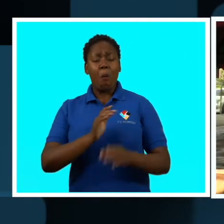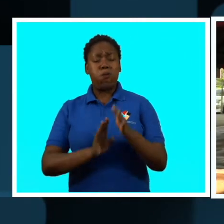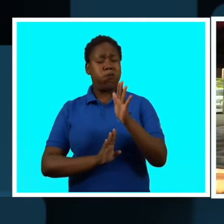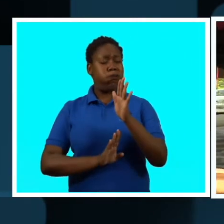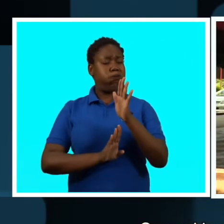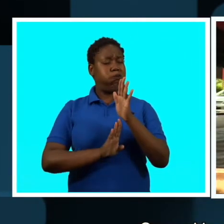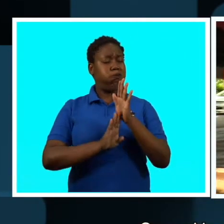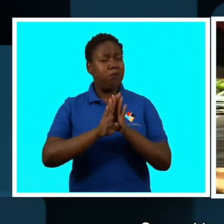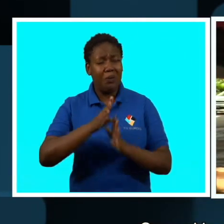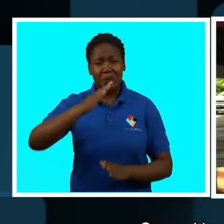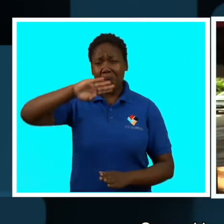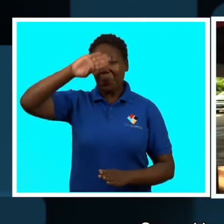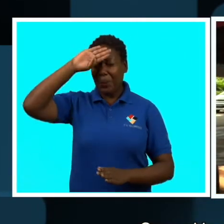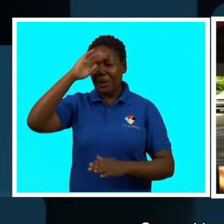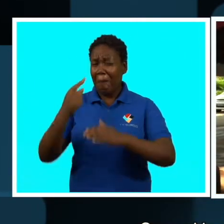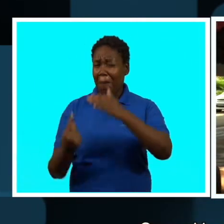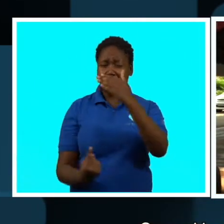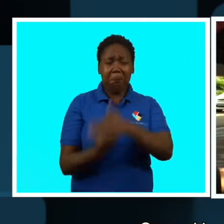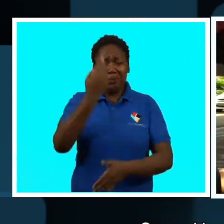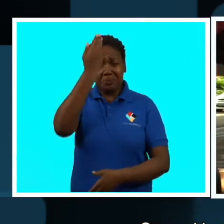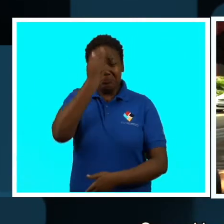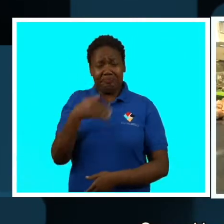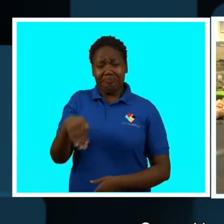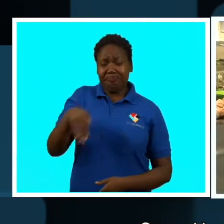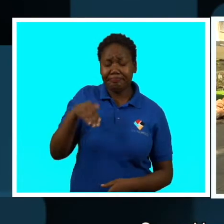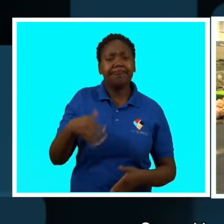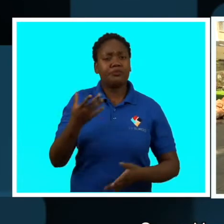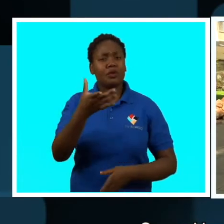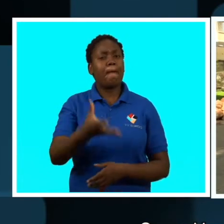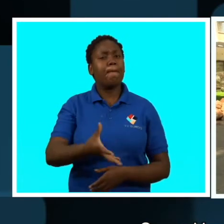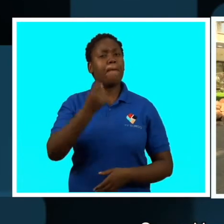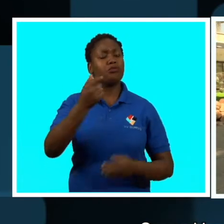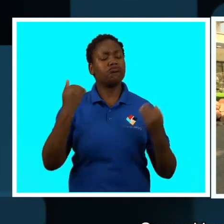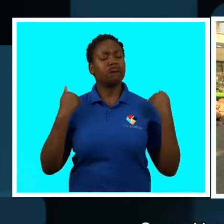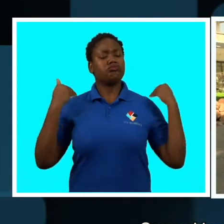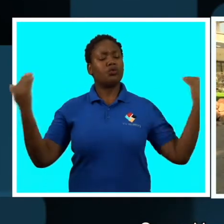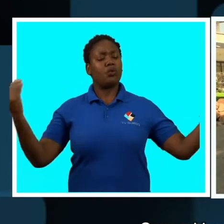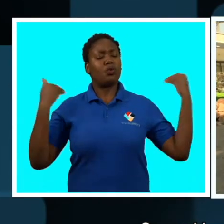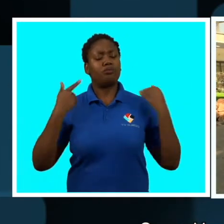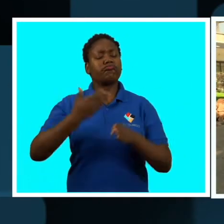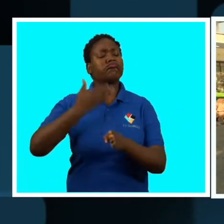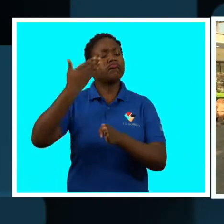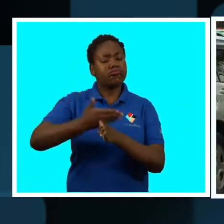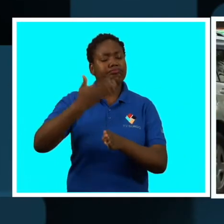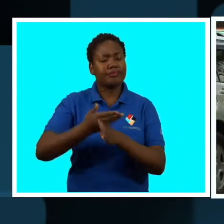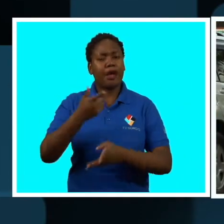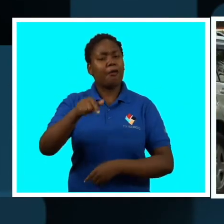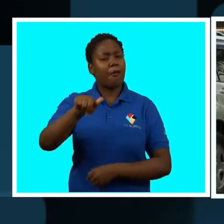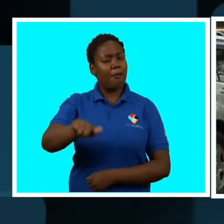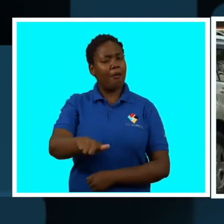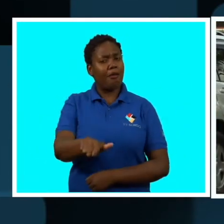Caso a hipertensão evolua até a paralisia muscular, o recomendável é a fisioterapia.